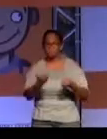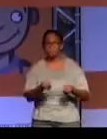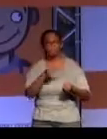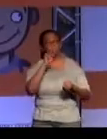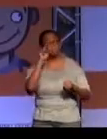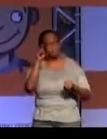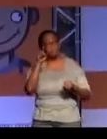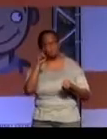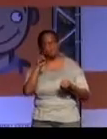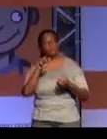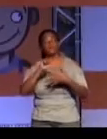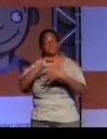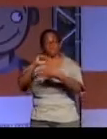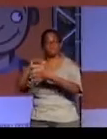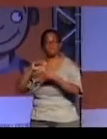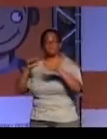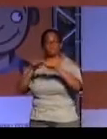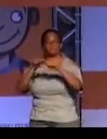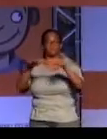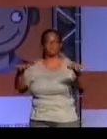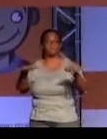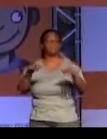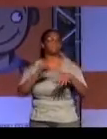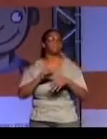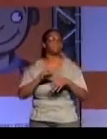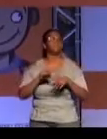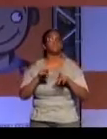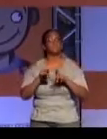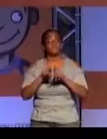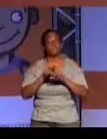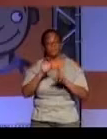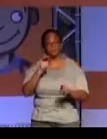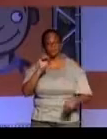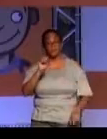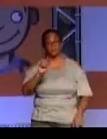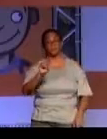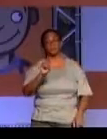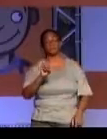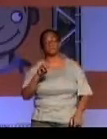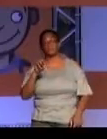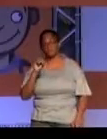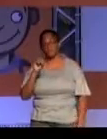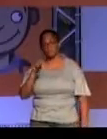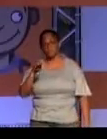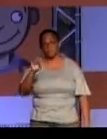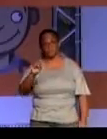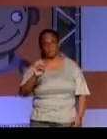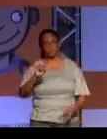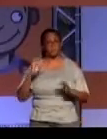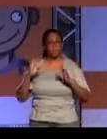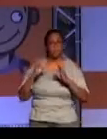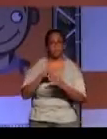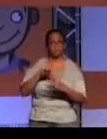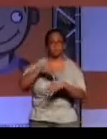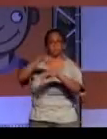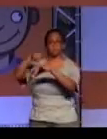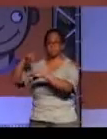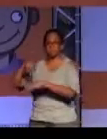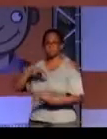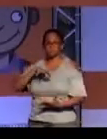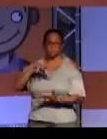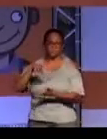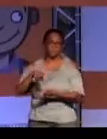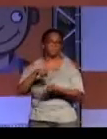Pan-Americana da Saúde para as Américas. Depois, a Organização Mundial de Saúde adotou para todo o